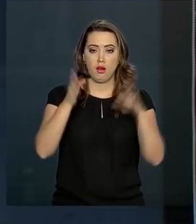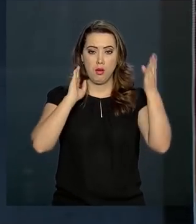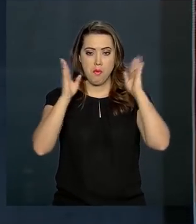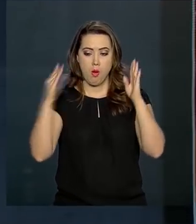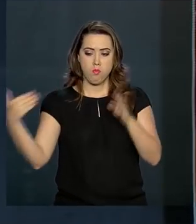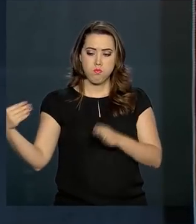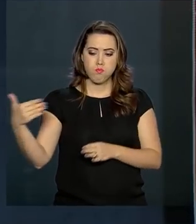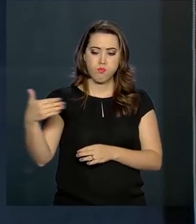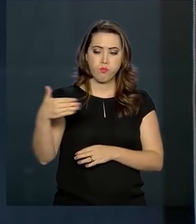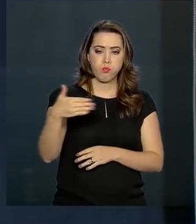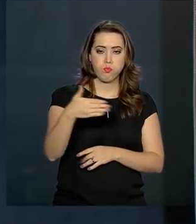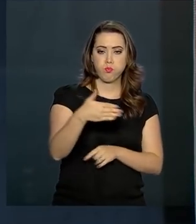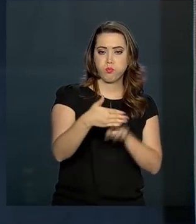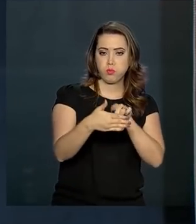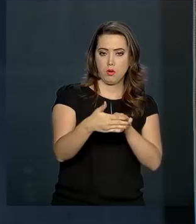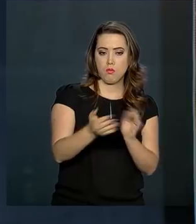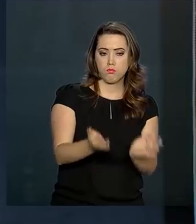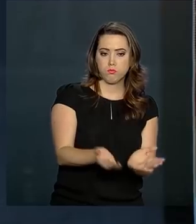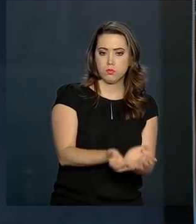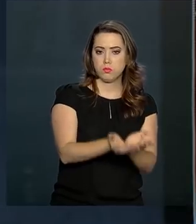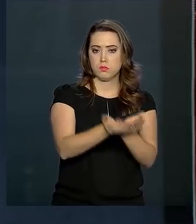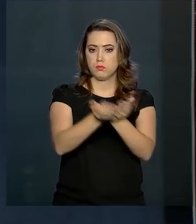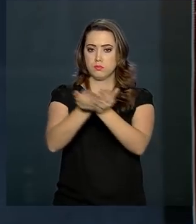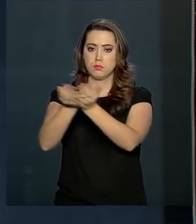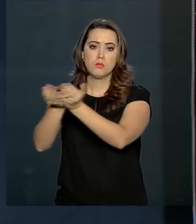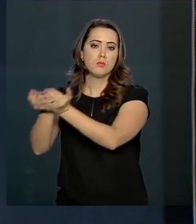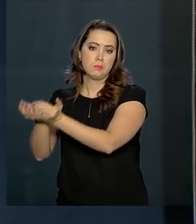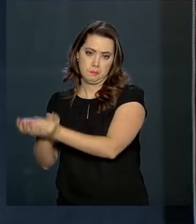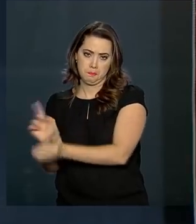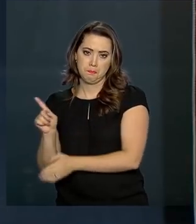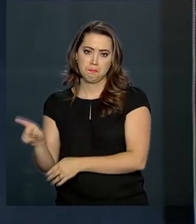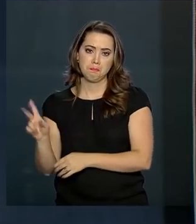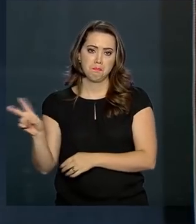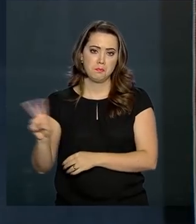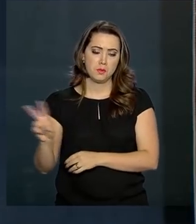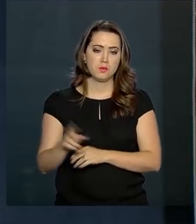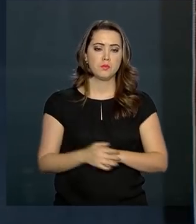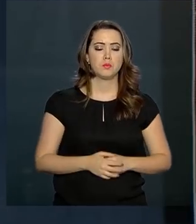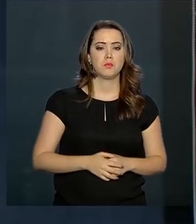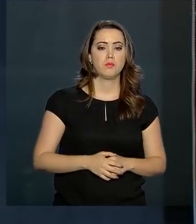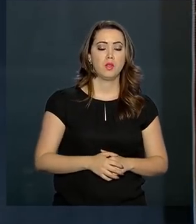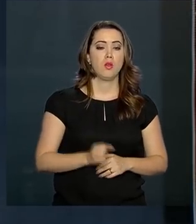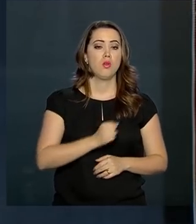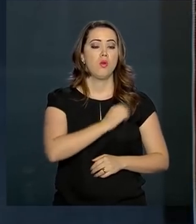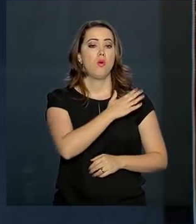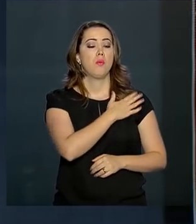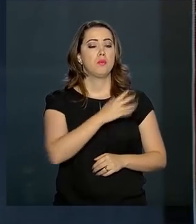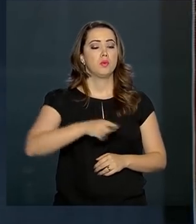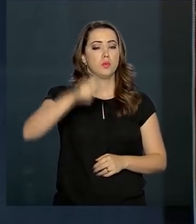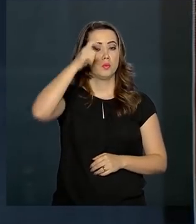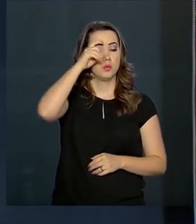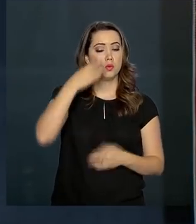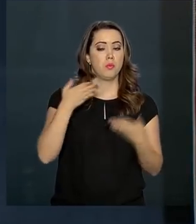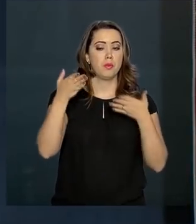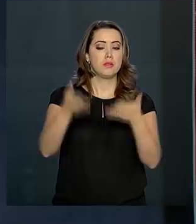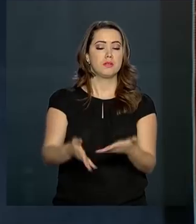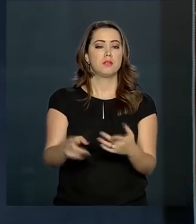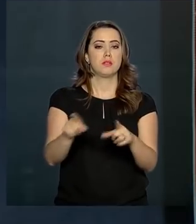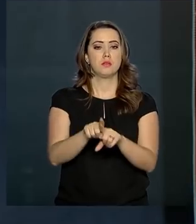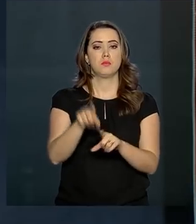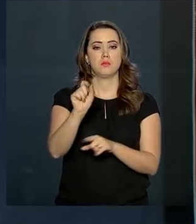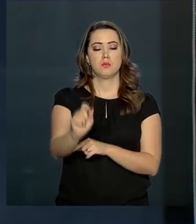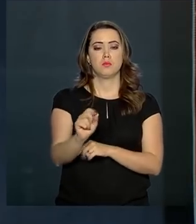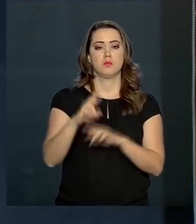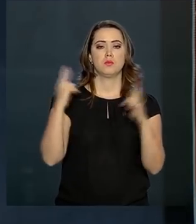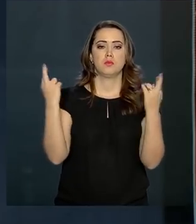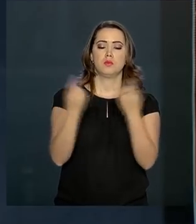porta-voz informou ainda que o vice-presidente da República, Milton Mourão, ele vai participar, vai representar o Brasil na